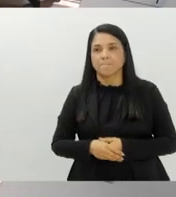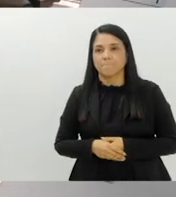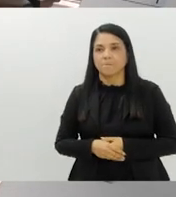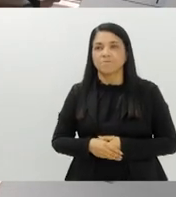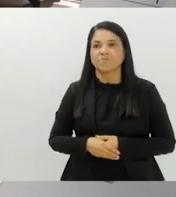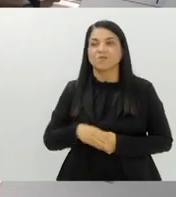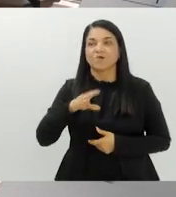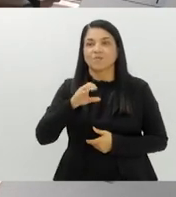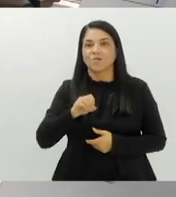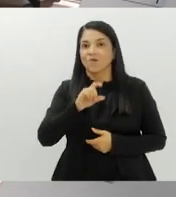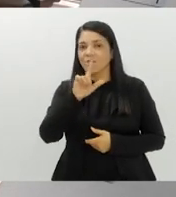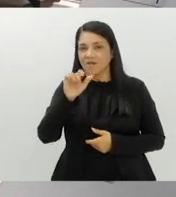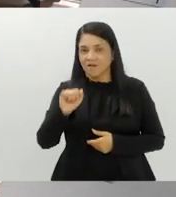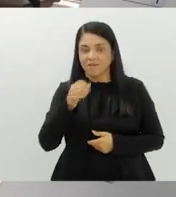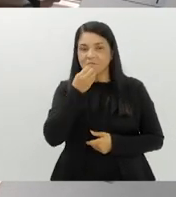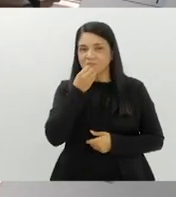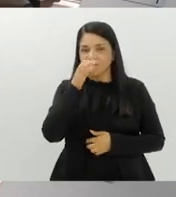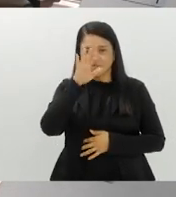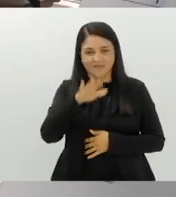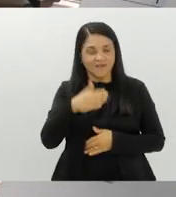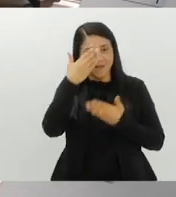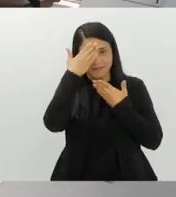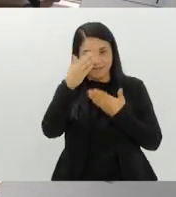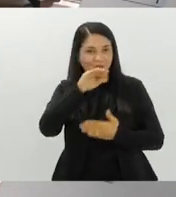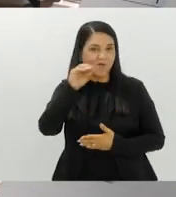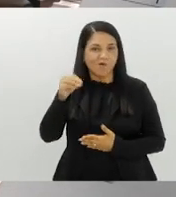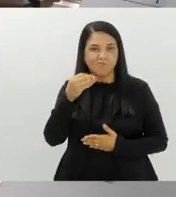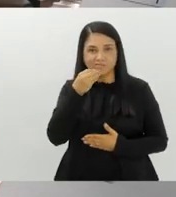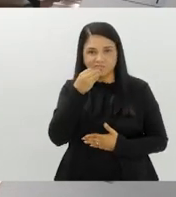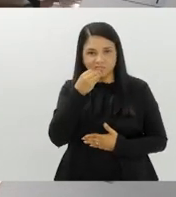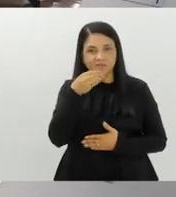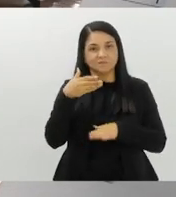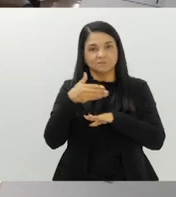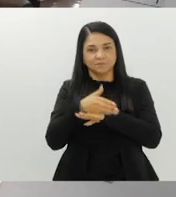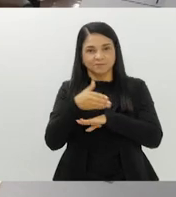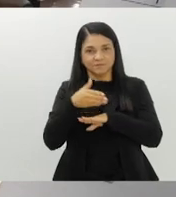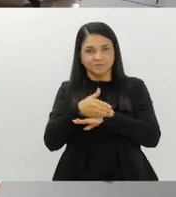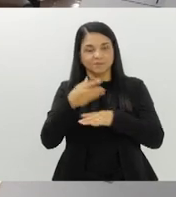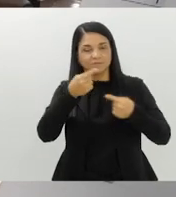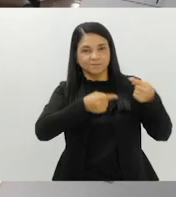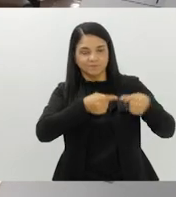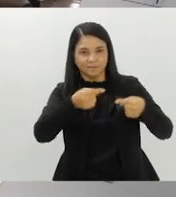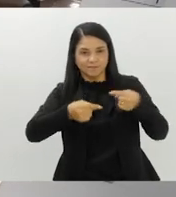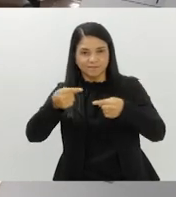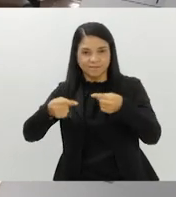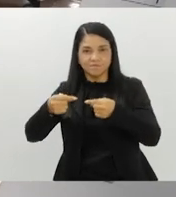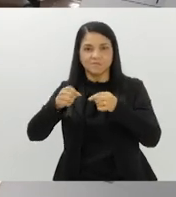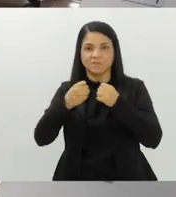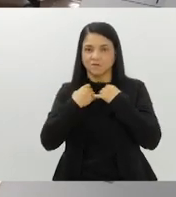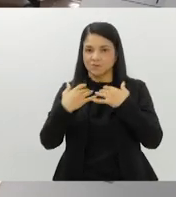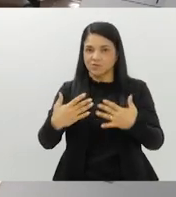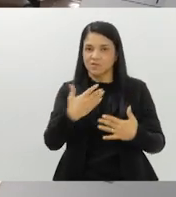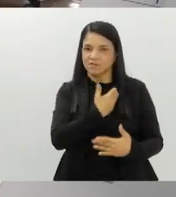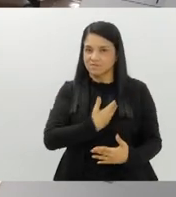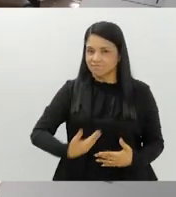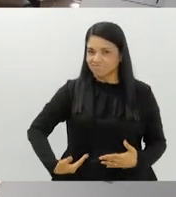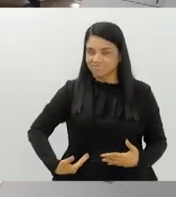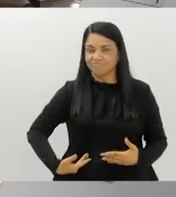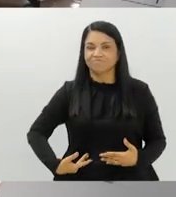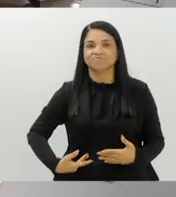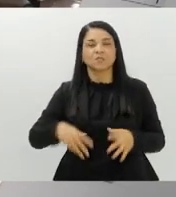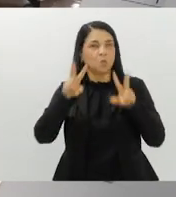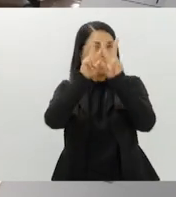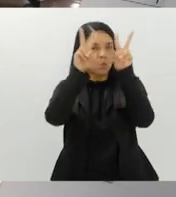Olá, boa tarde a todos. Agradeço a oportunidade de estar participando desse debate, dessa audiência tão rica, com